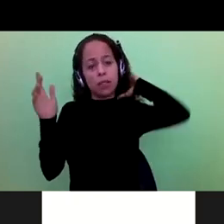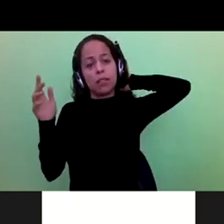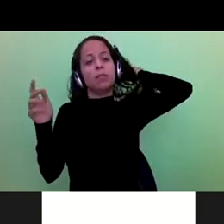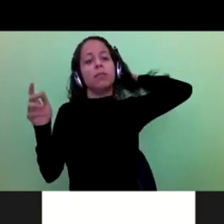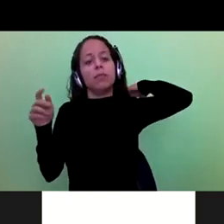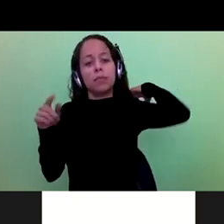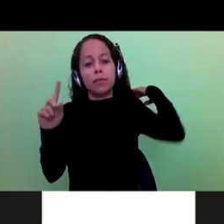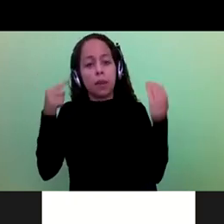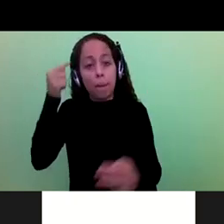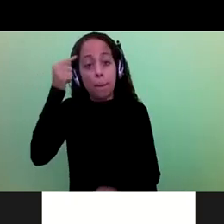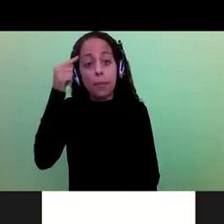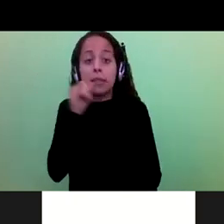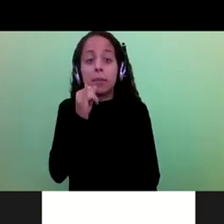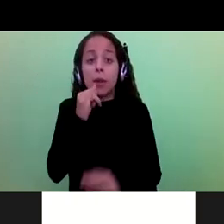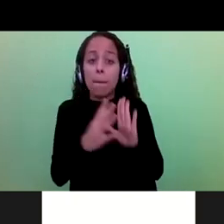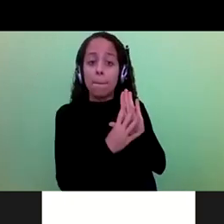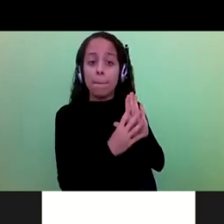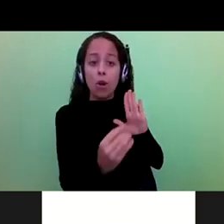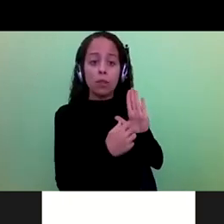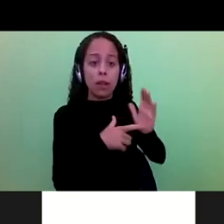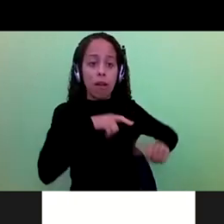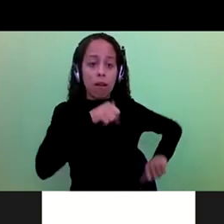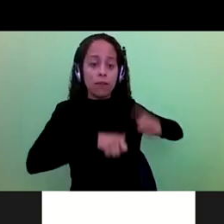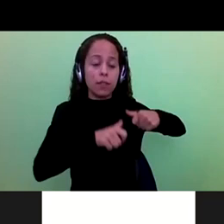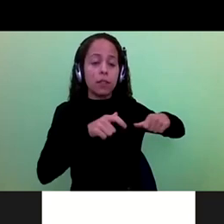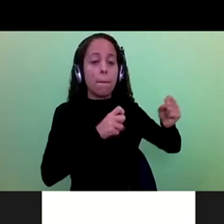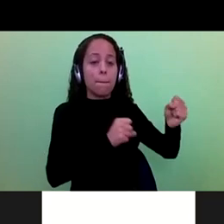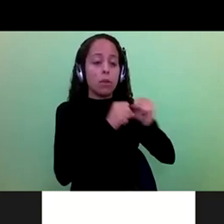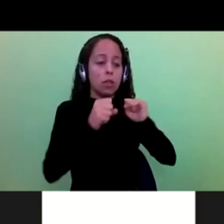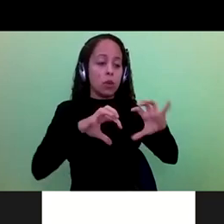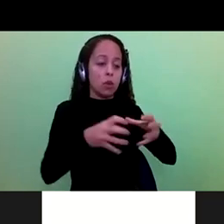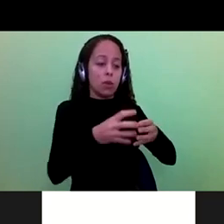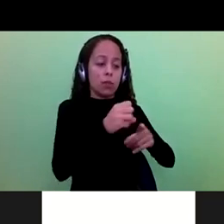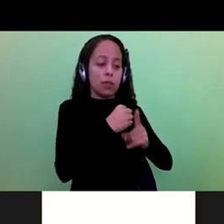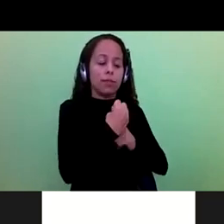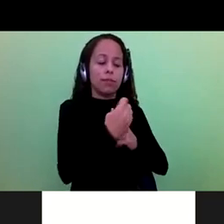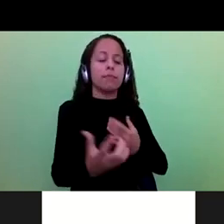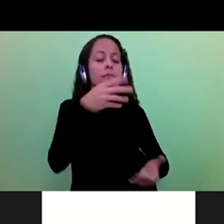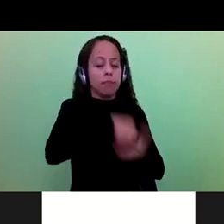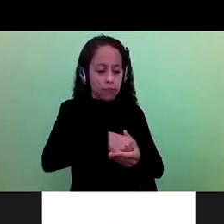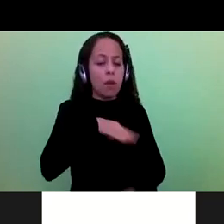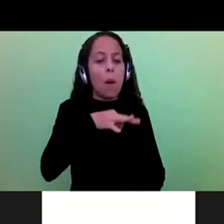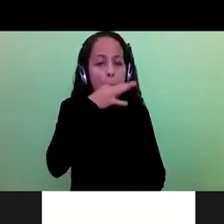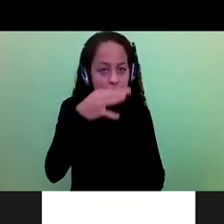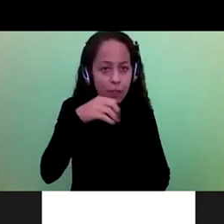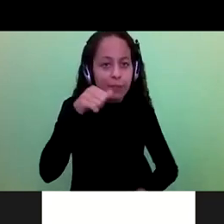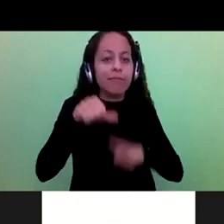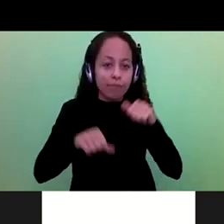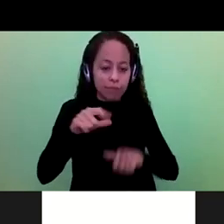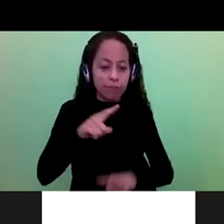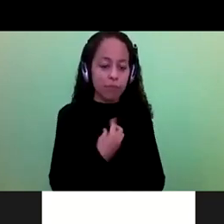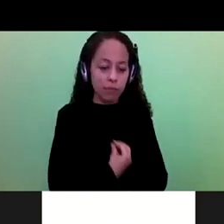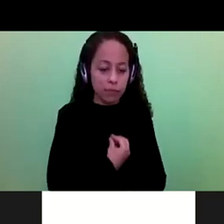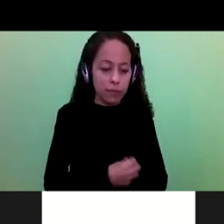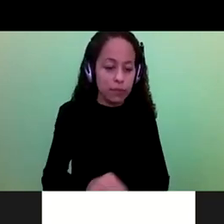pensarmos num modelo crítico, o poder e a classe social é um posicionamento crítico, pensarmos